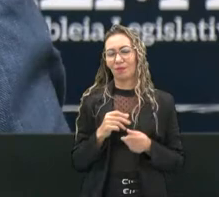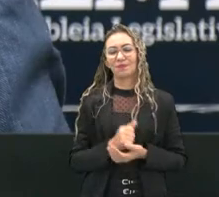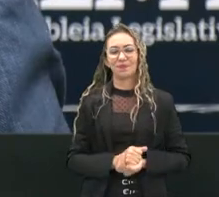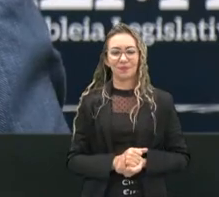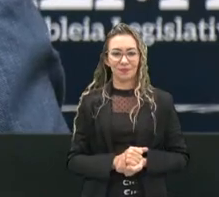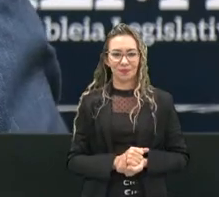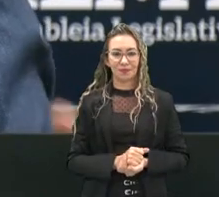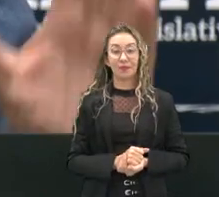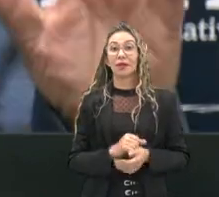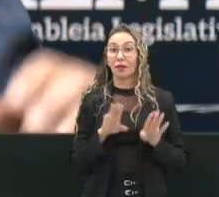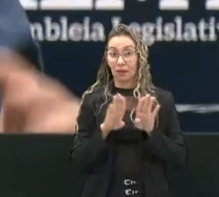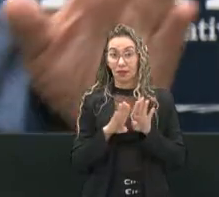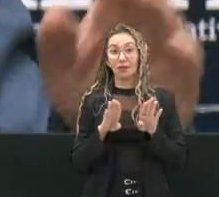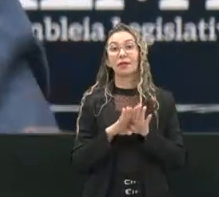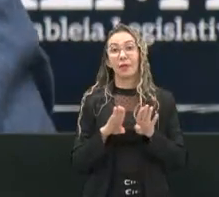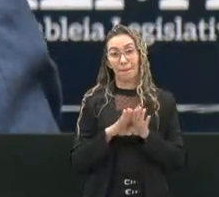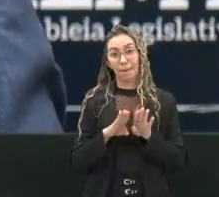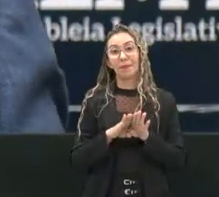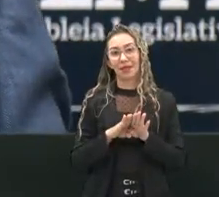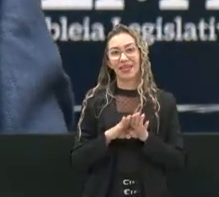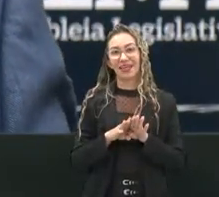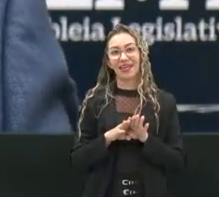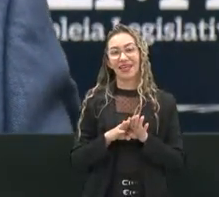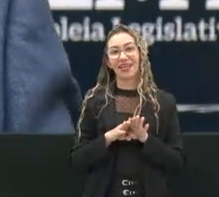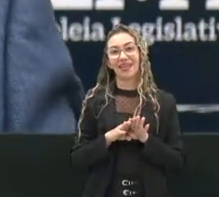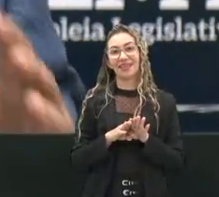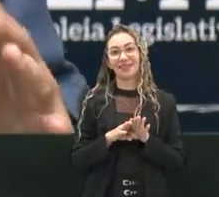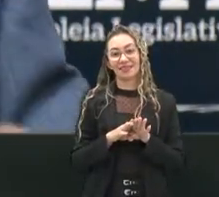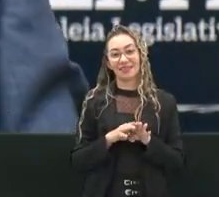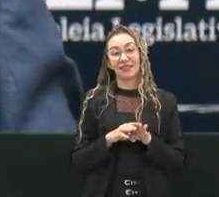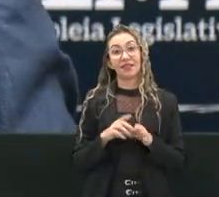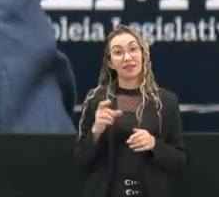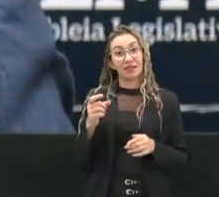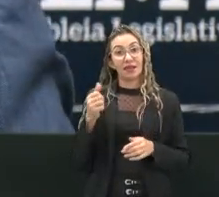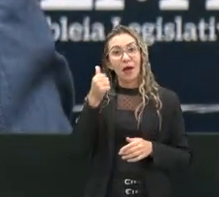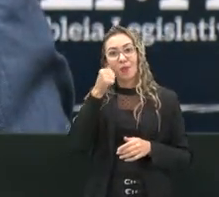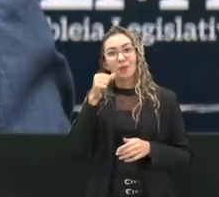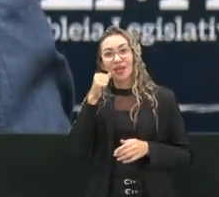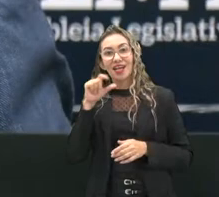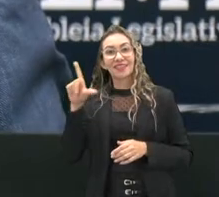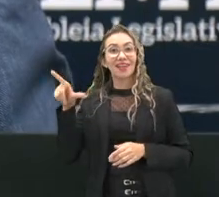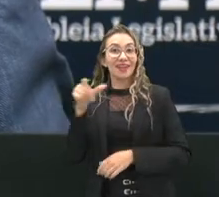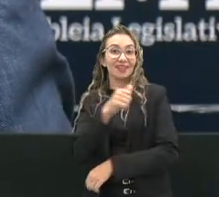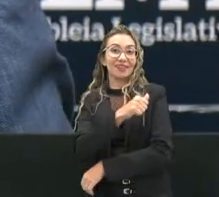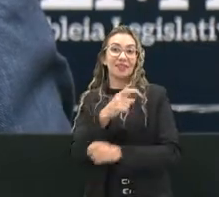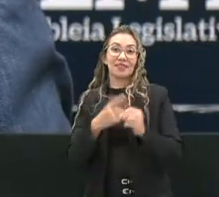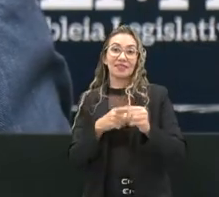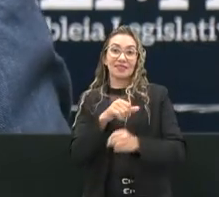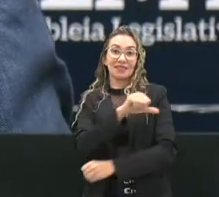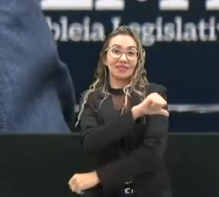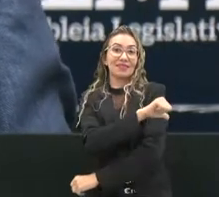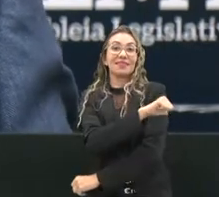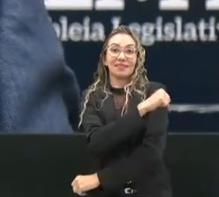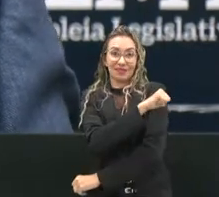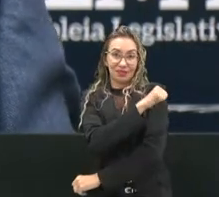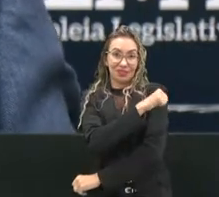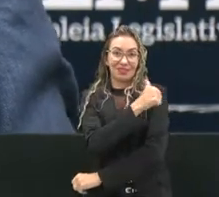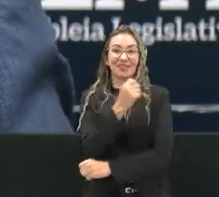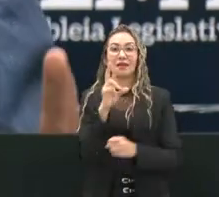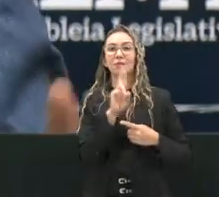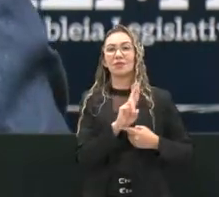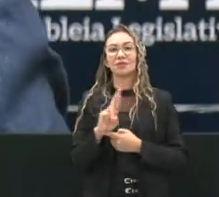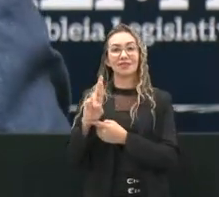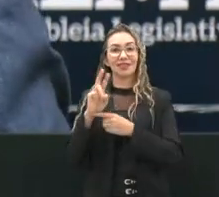Almeida, que está lá no Rio de Janeiro, aqui representada pelo seu filho Filinto, a toda a família Miller, aos amigos